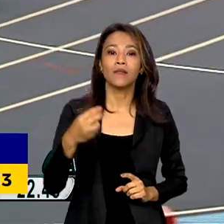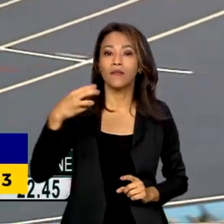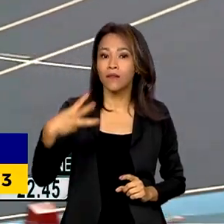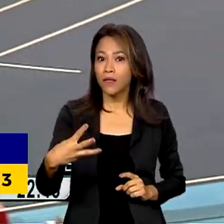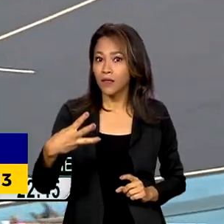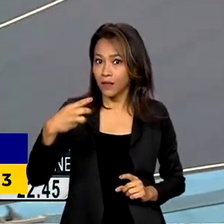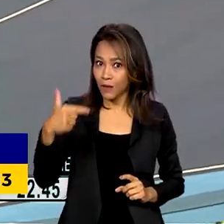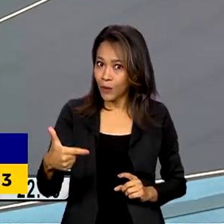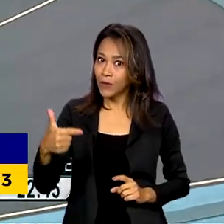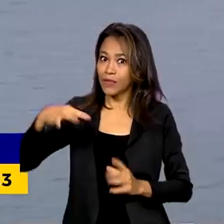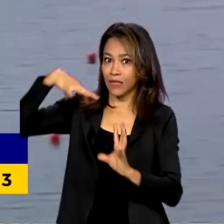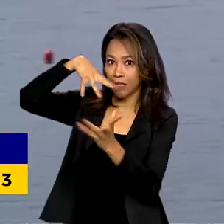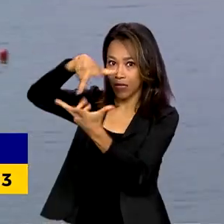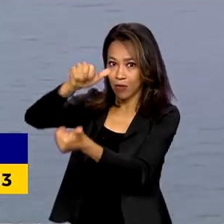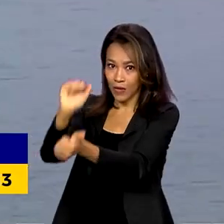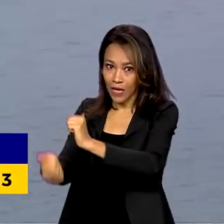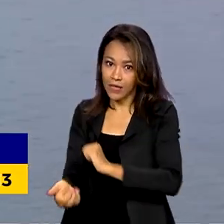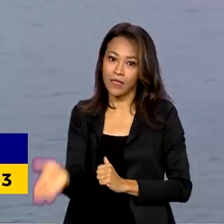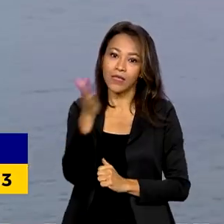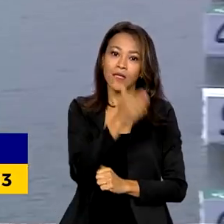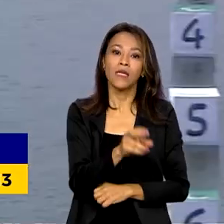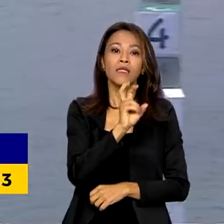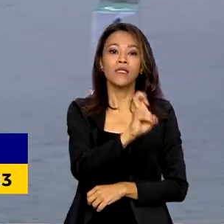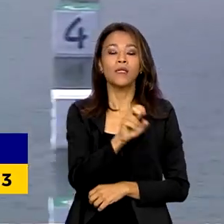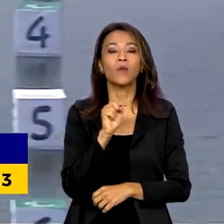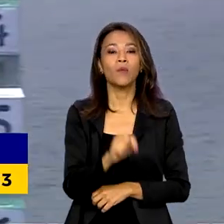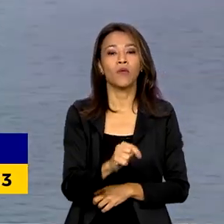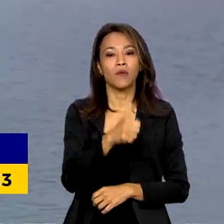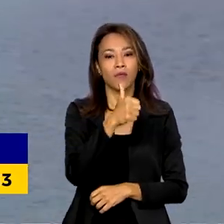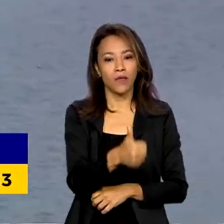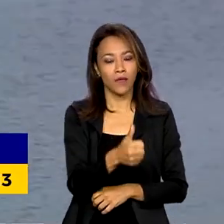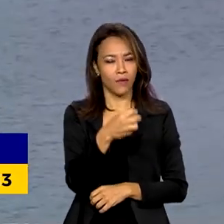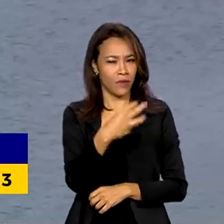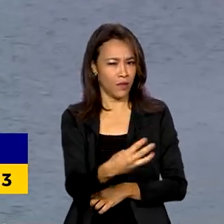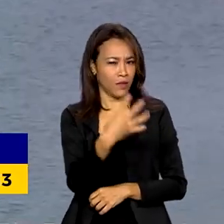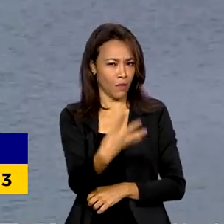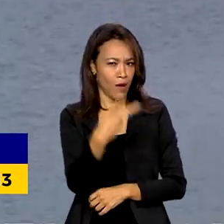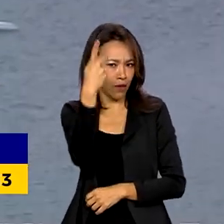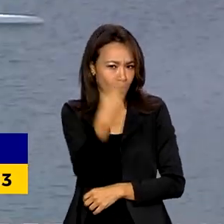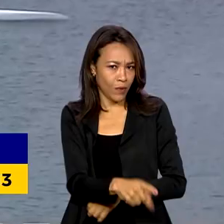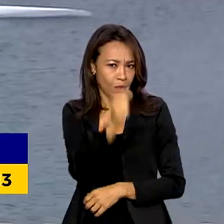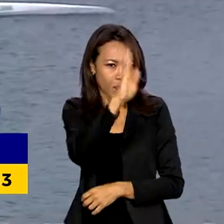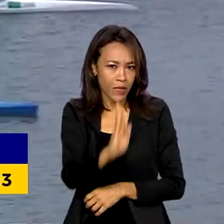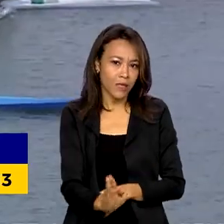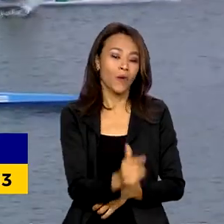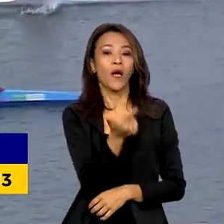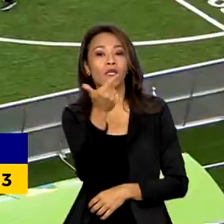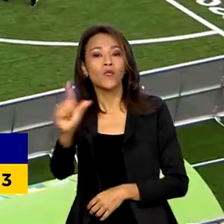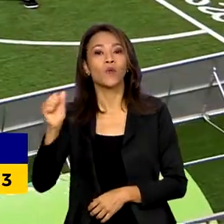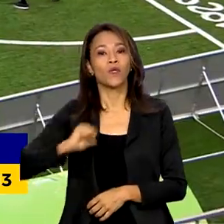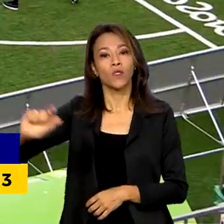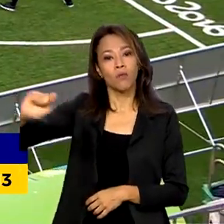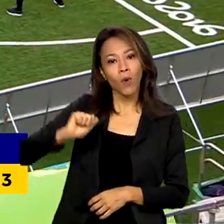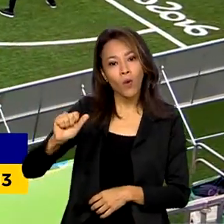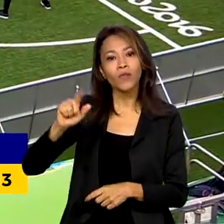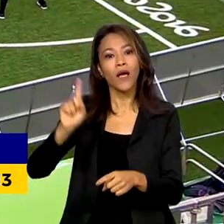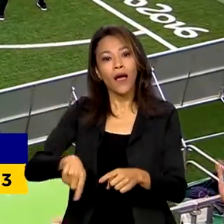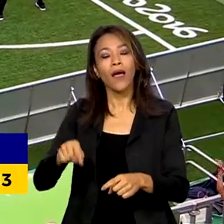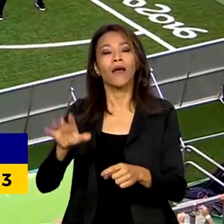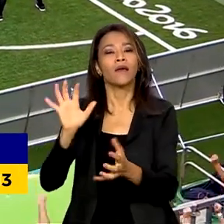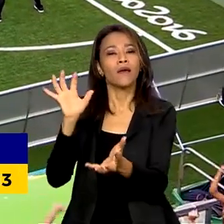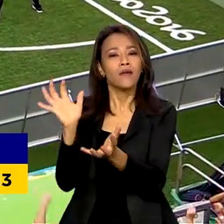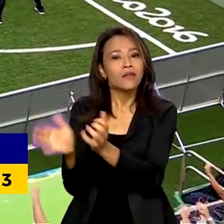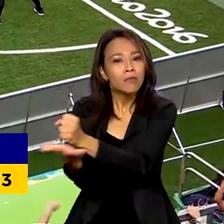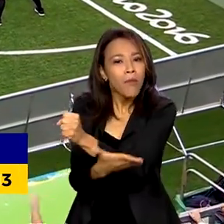Internacional 5.134 na categoria Nacional as outras Bolsas São da categoria de atletas